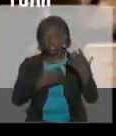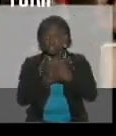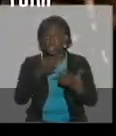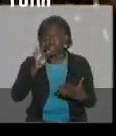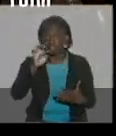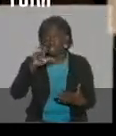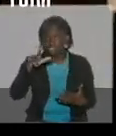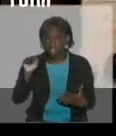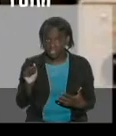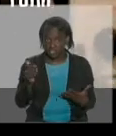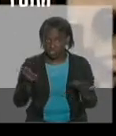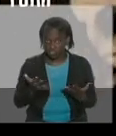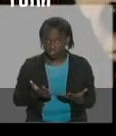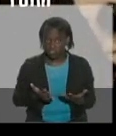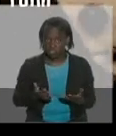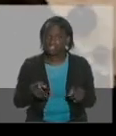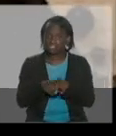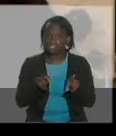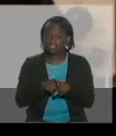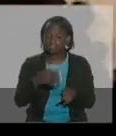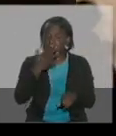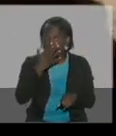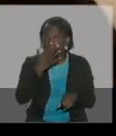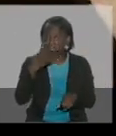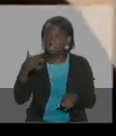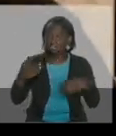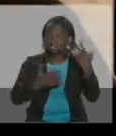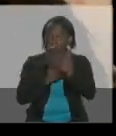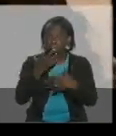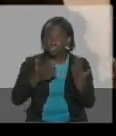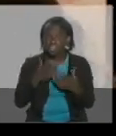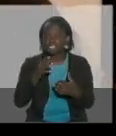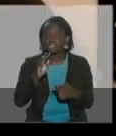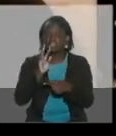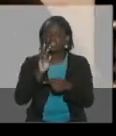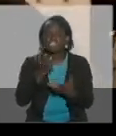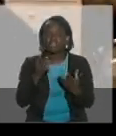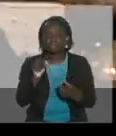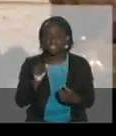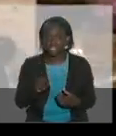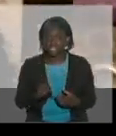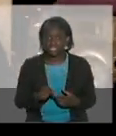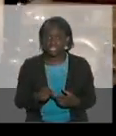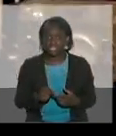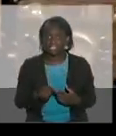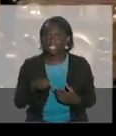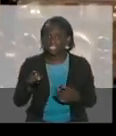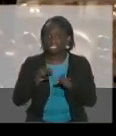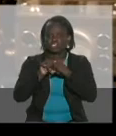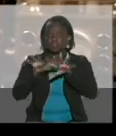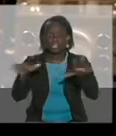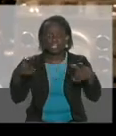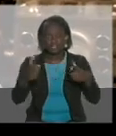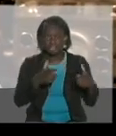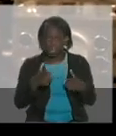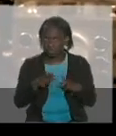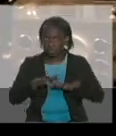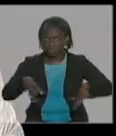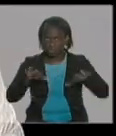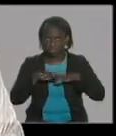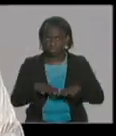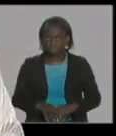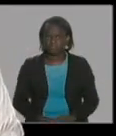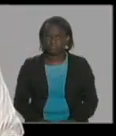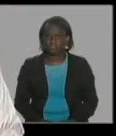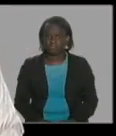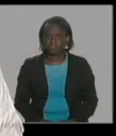som do Fela hoje é admirar o que o som do Fela propõe, por onde ele se